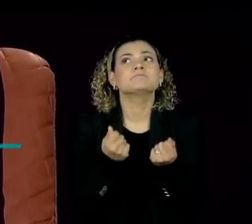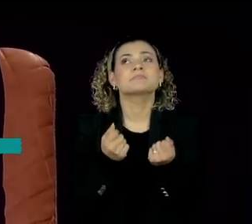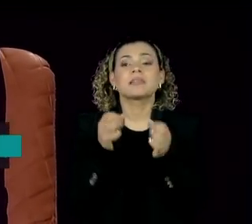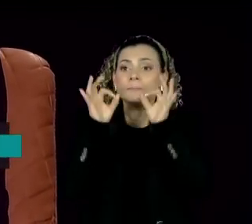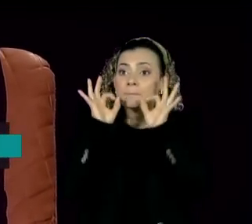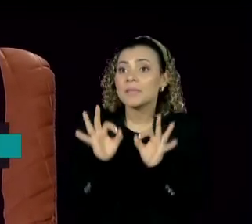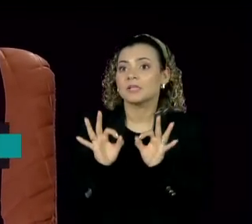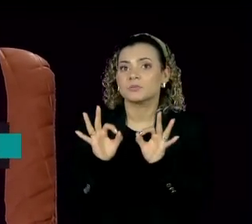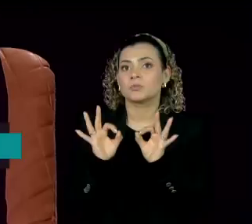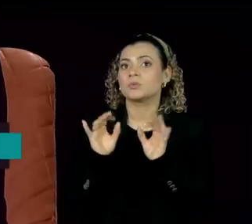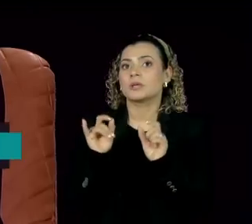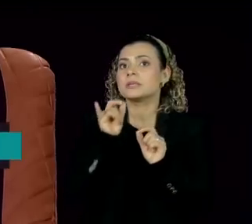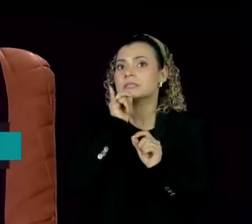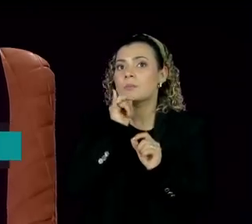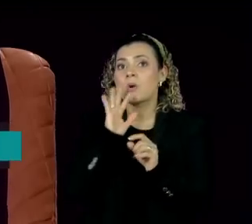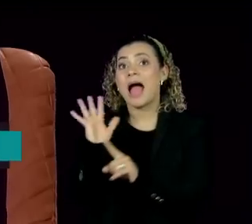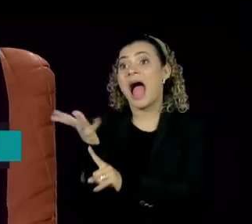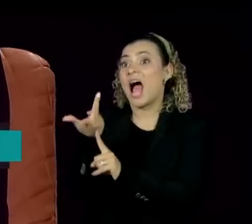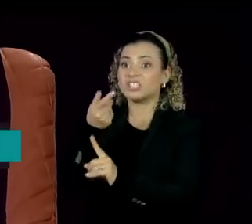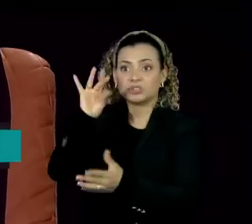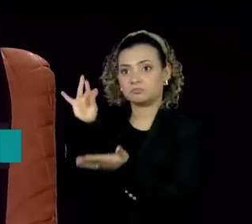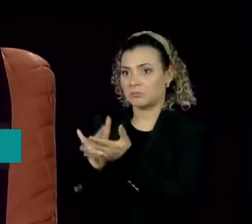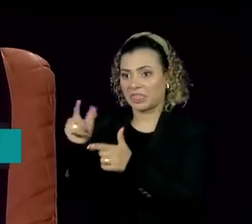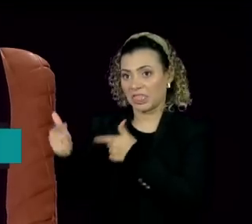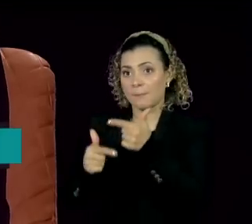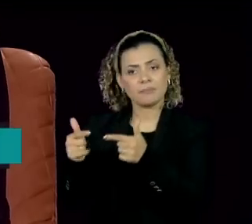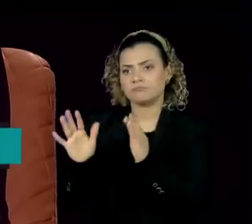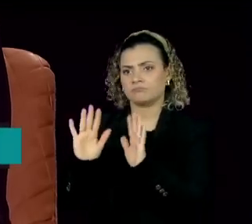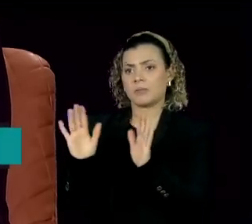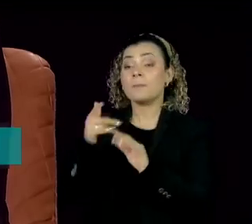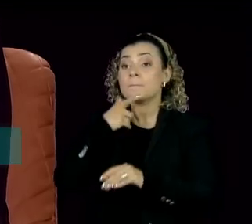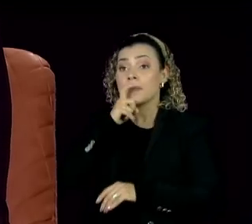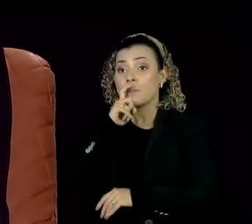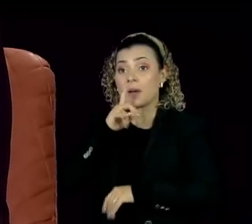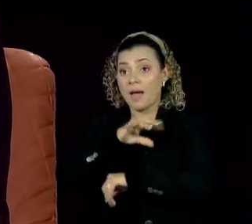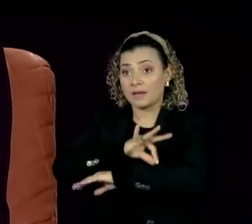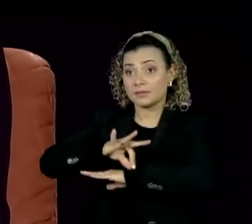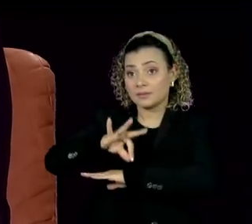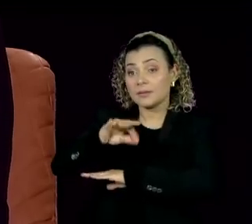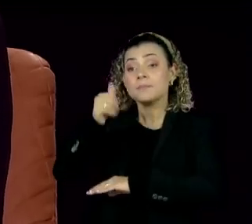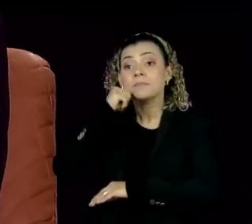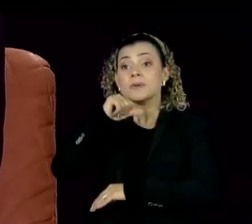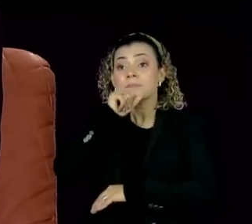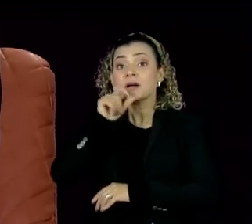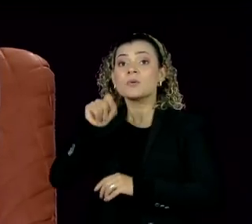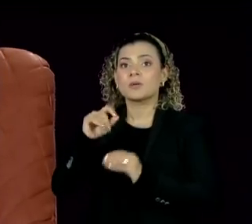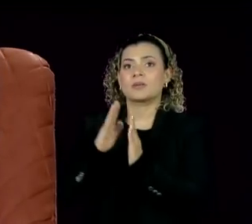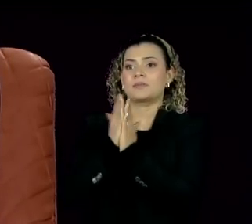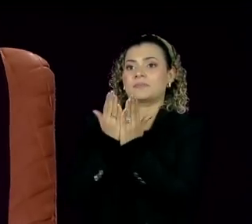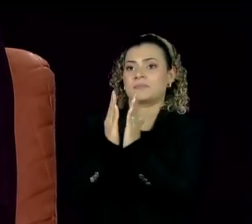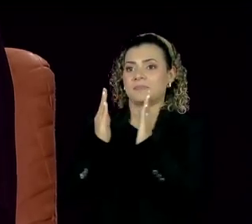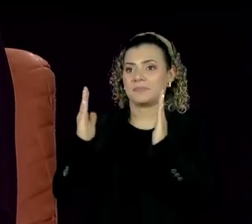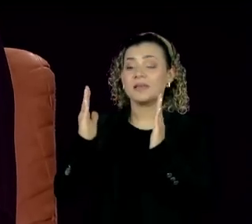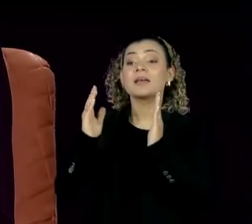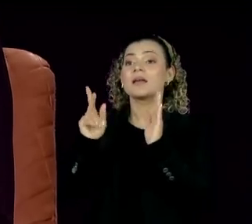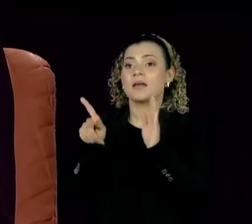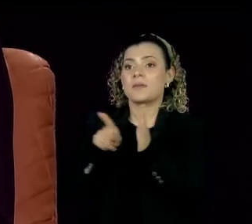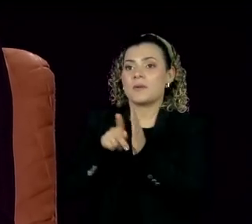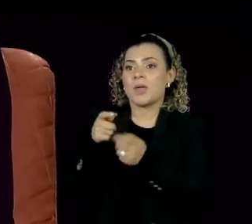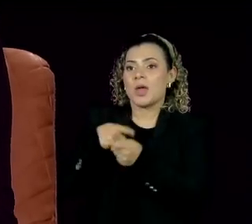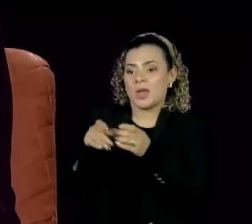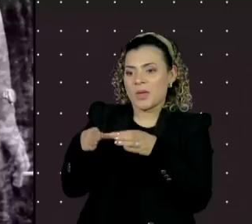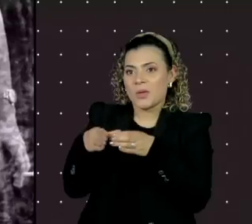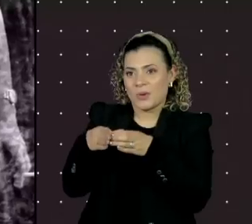com nenhum setor artístico, nenhum gênero. Meu pai era arquiteto, minha mãe era biblioteconomista, mas